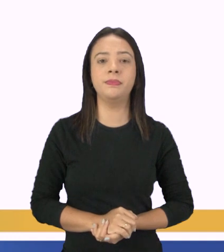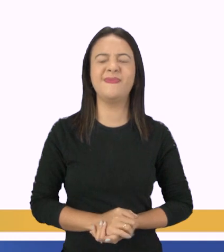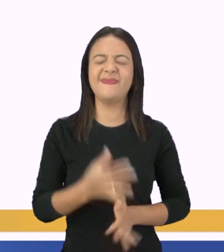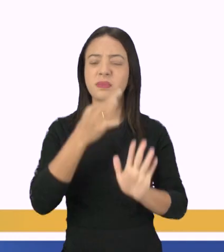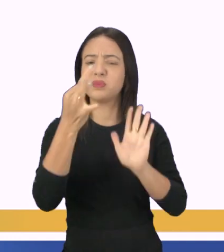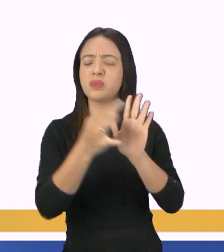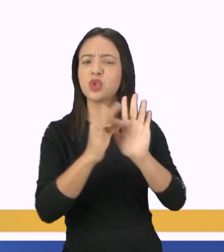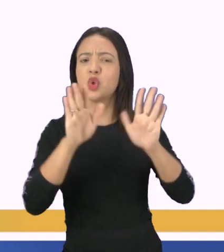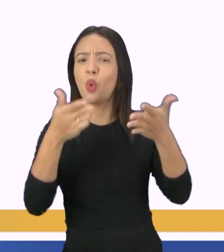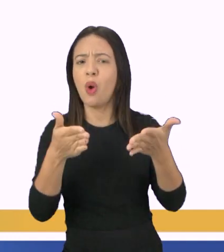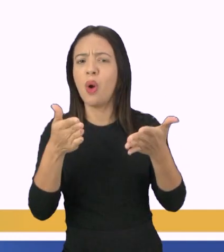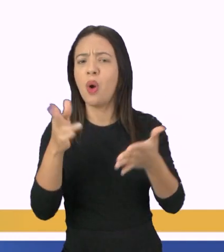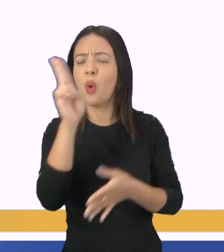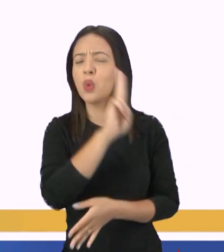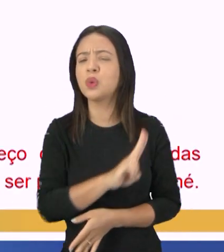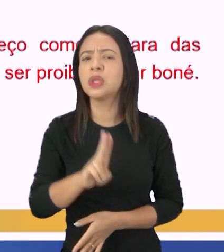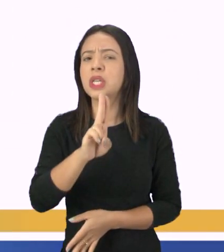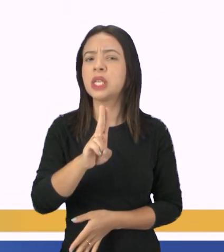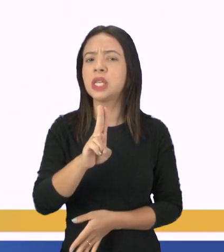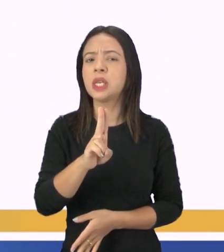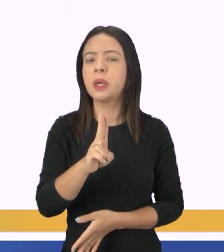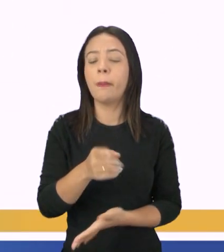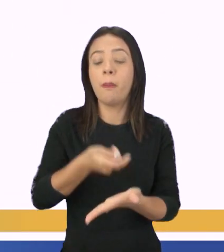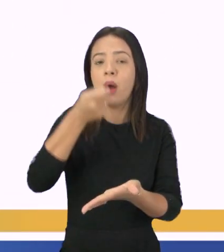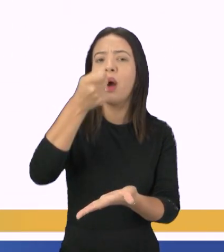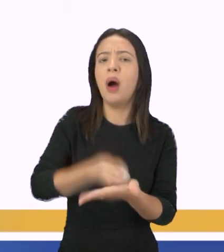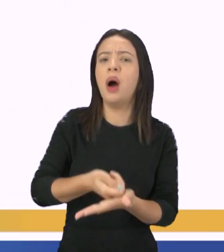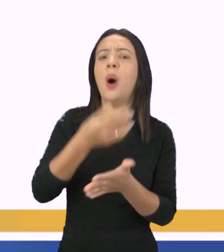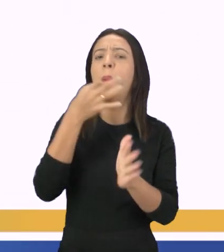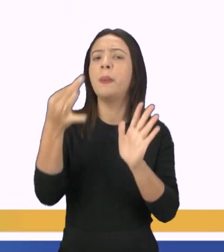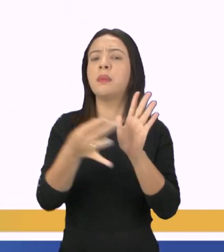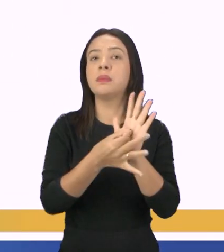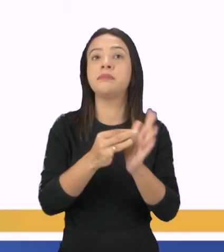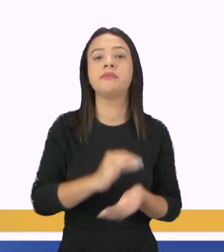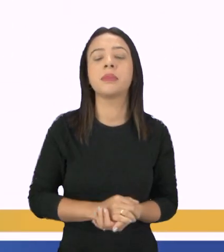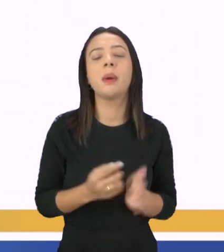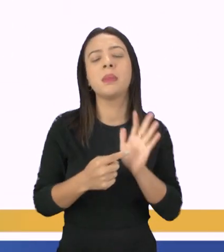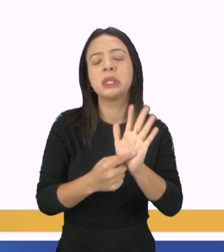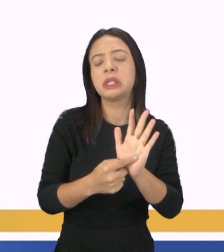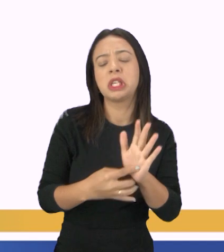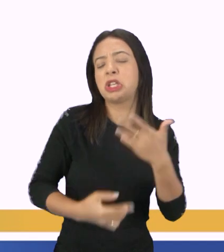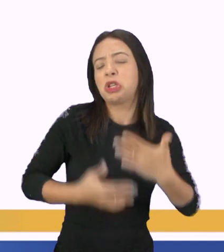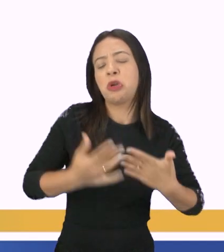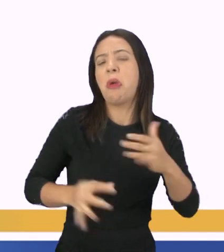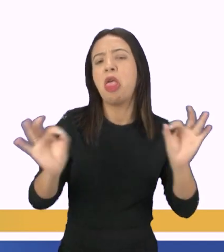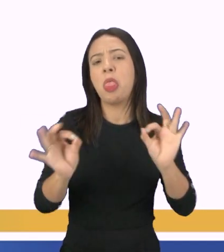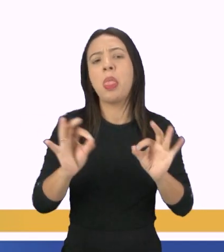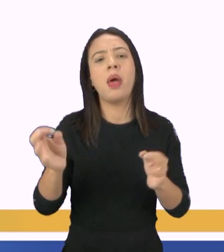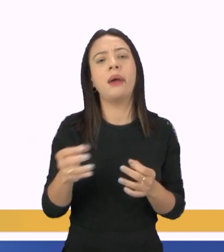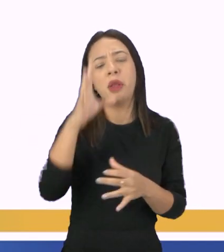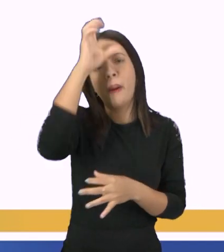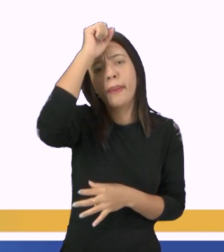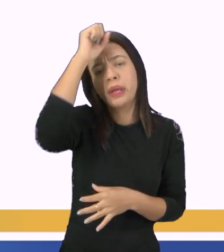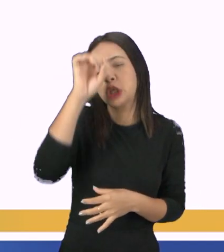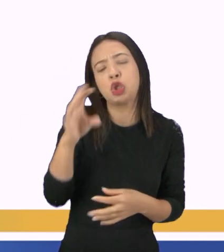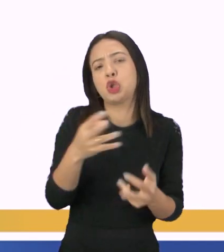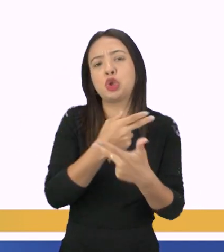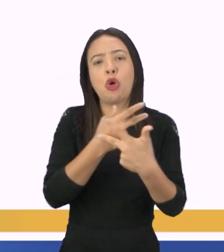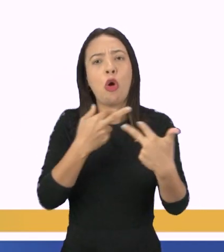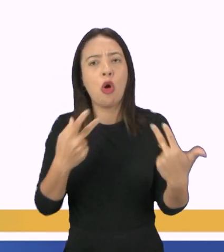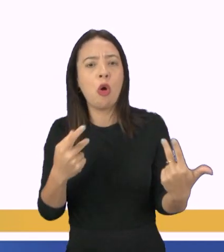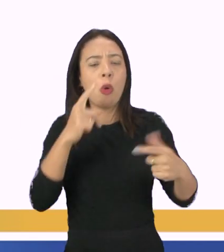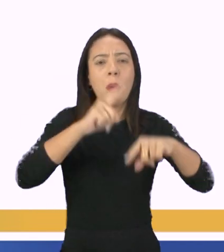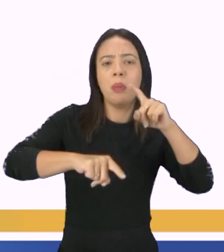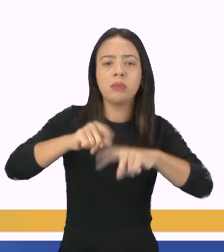argumentos usados para defender essa opinião? Nós temos que ele não interfere na aprendizagem, que ele é um adereço, que